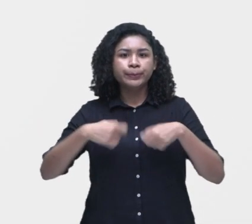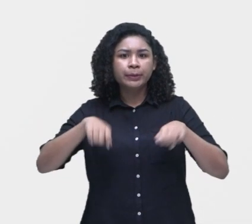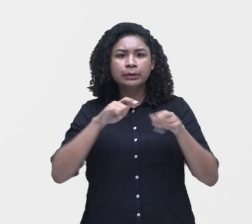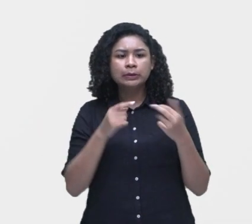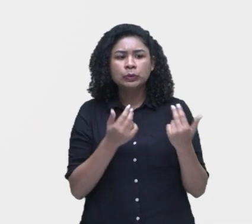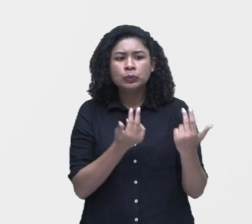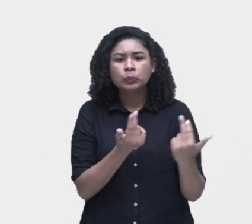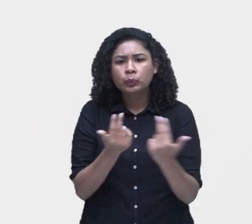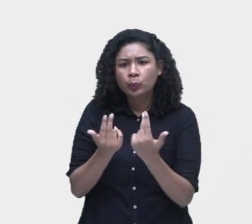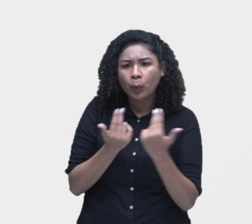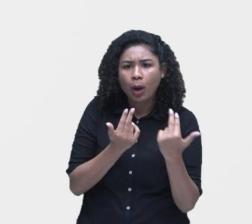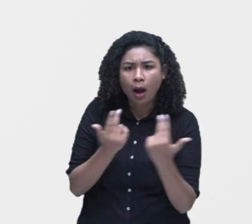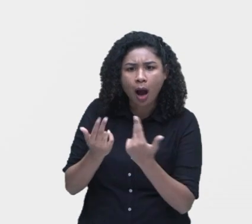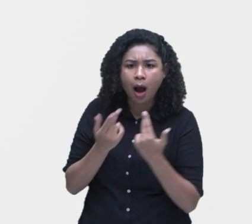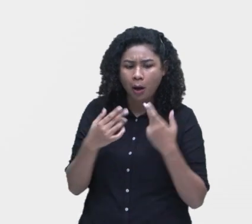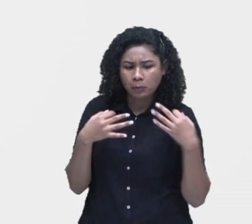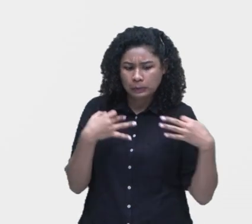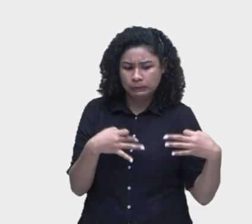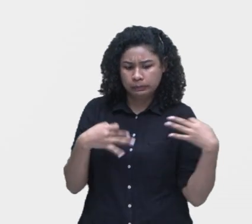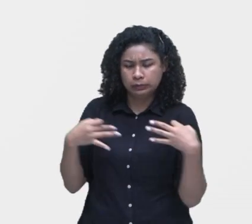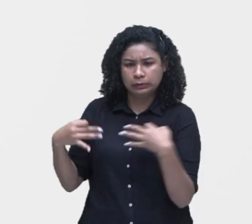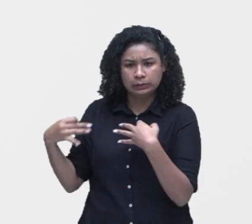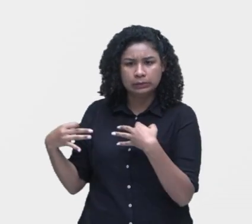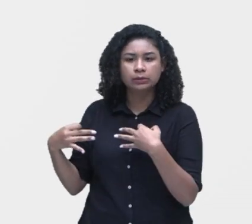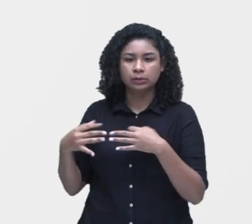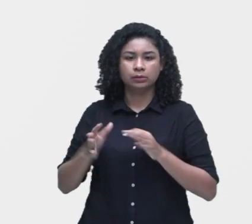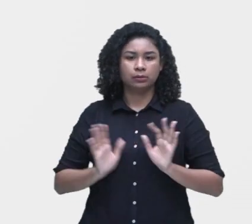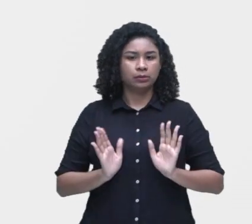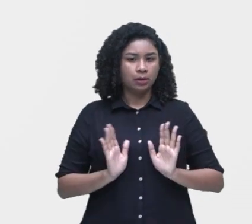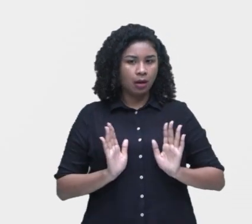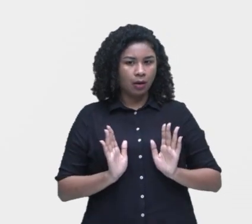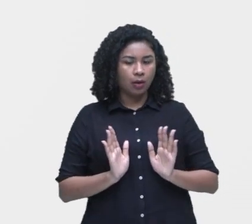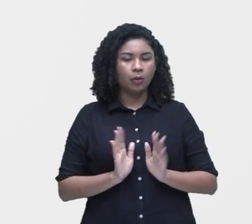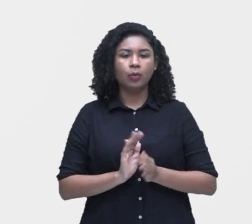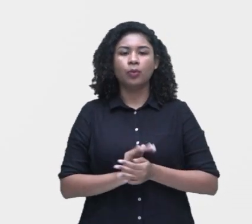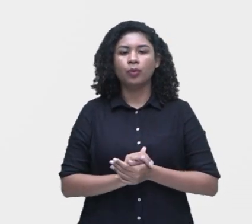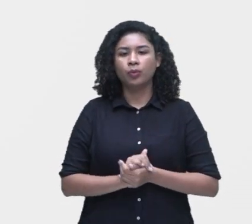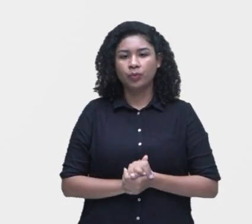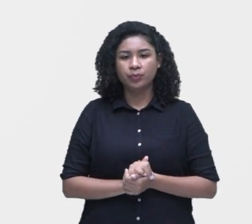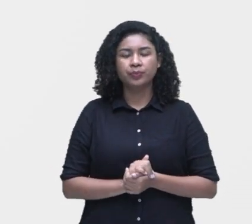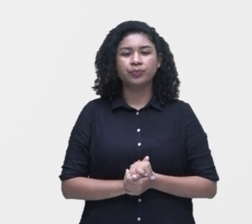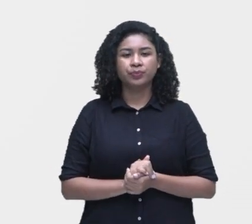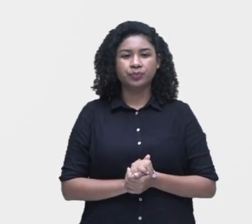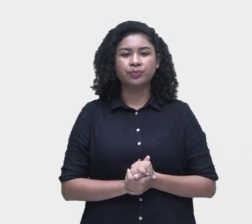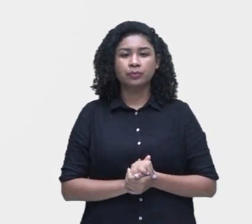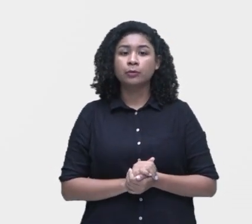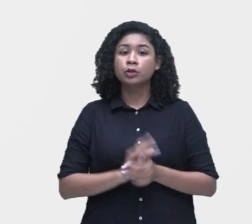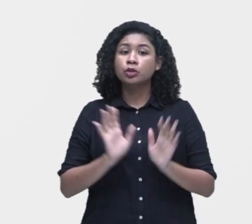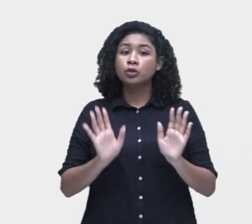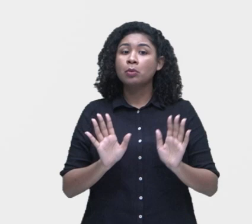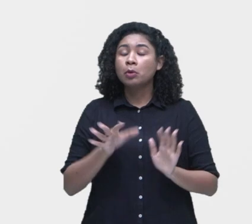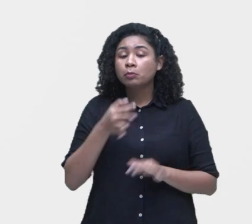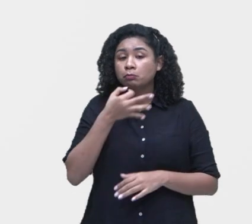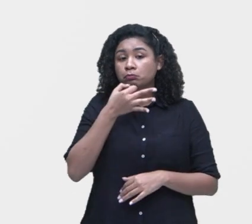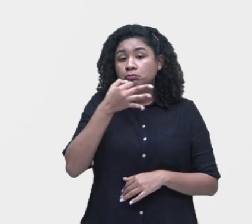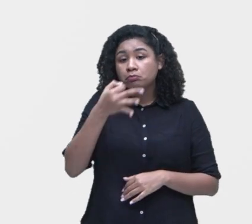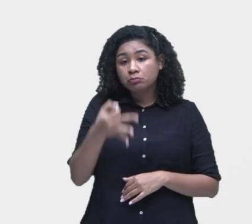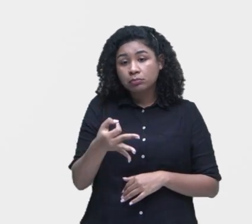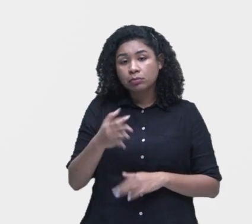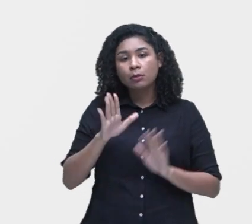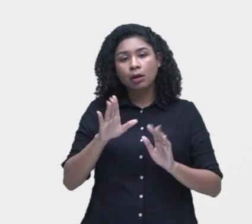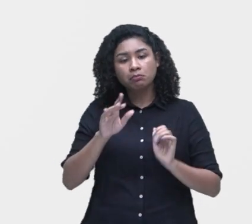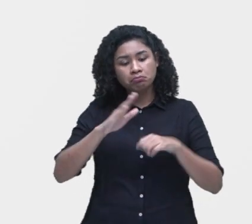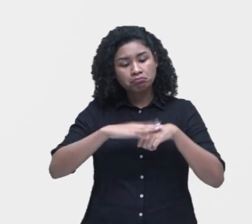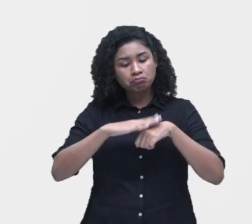que estar do jeito que nós vamos apresentar aqui para vocês. É uma sugestão, mas você pode explicar